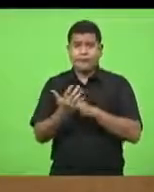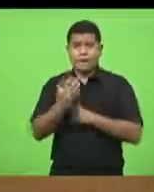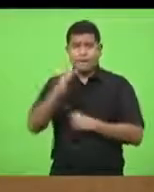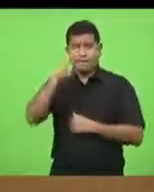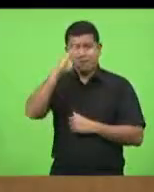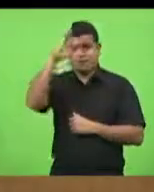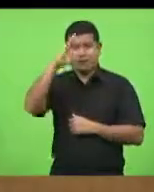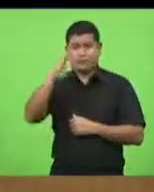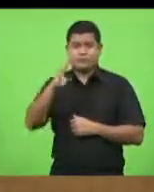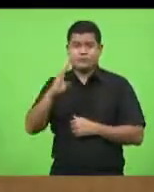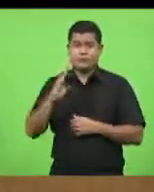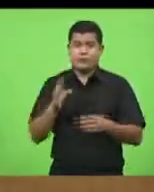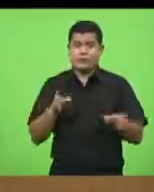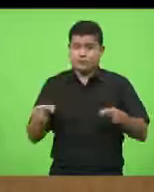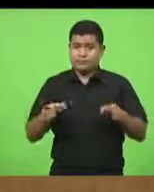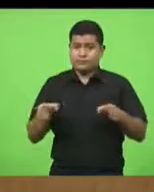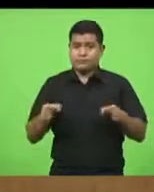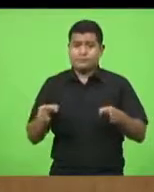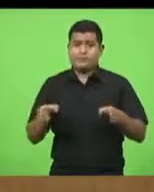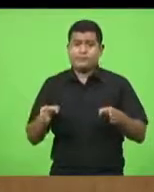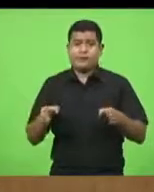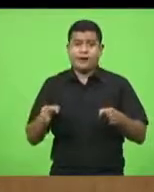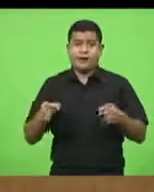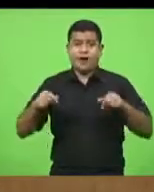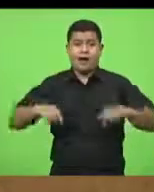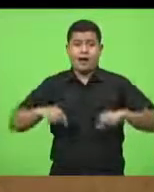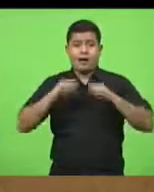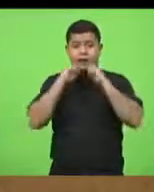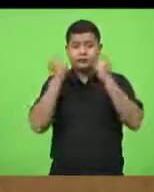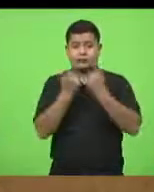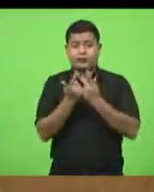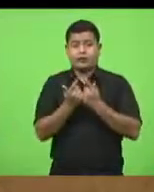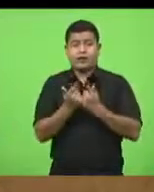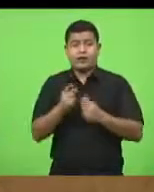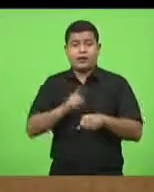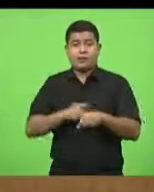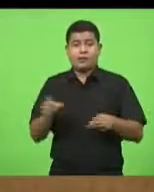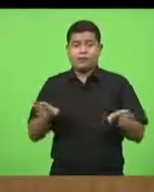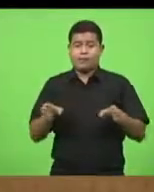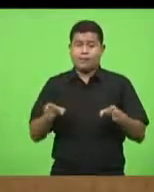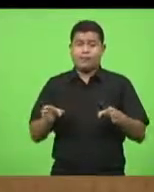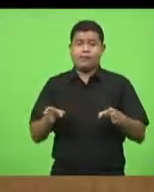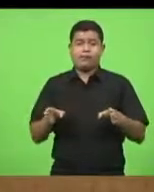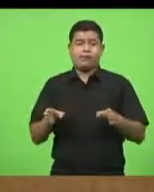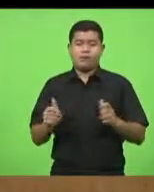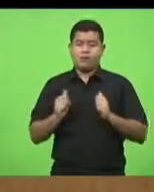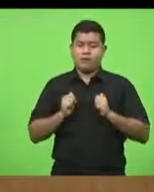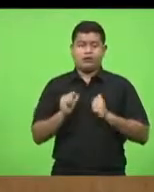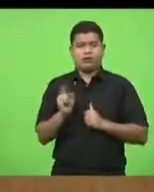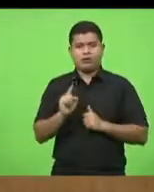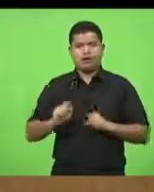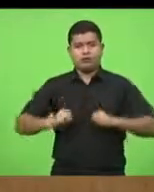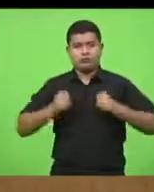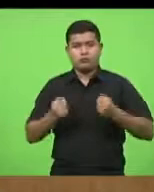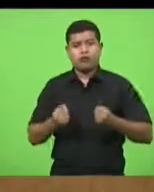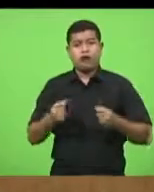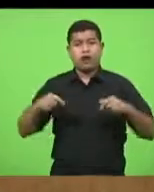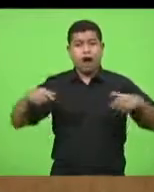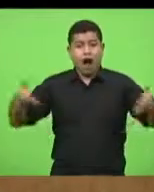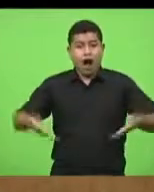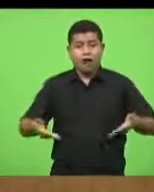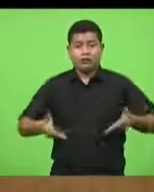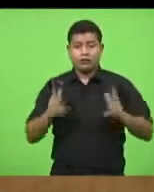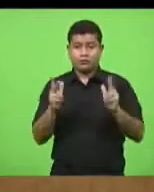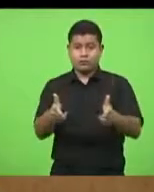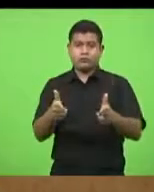Assembleia Legislativa não se omitiu em nenhum momento. E agora dá mais um gesto aqui no encaminhamento desse projeto, o